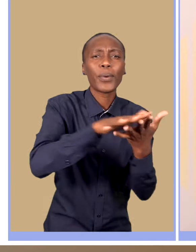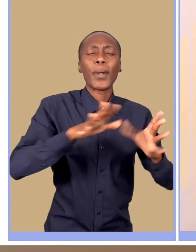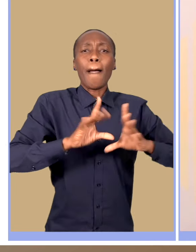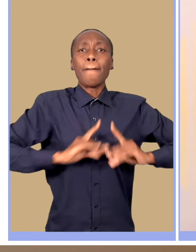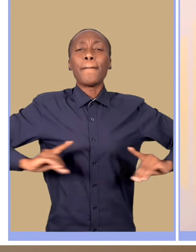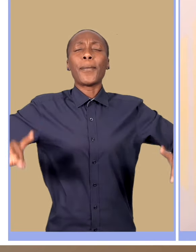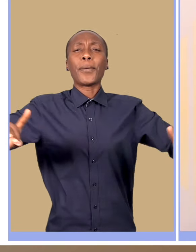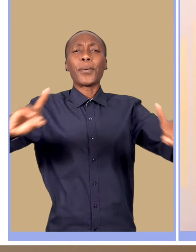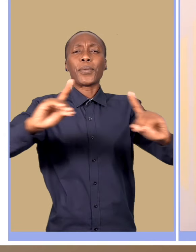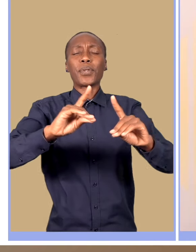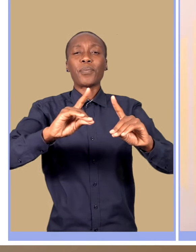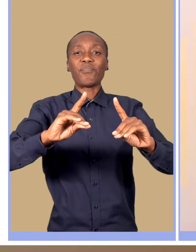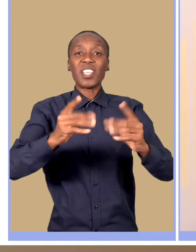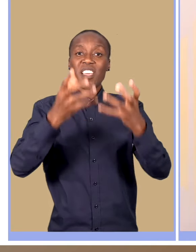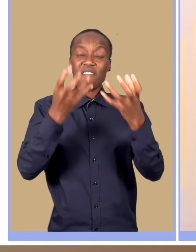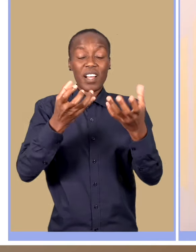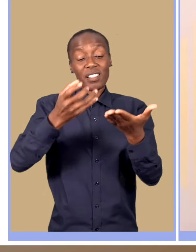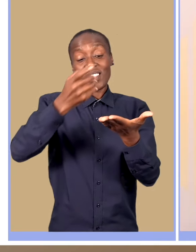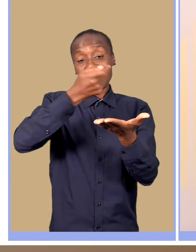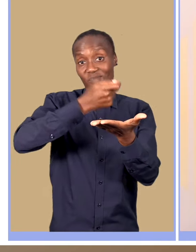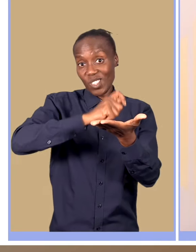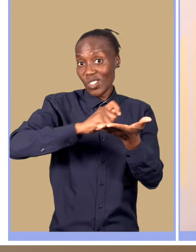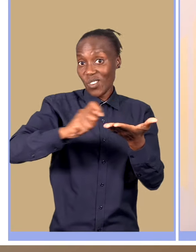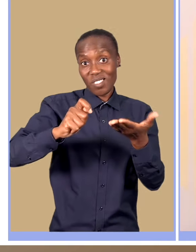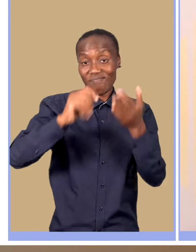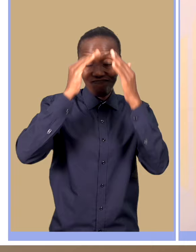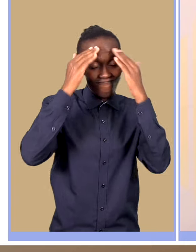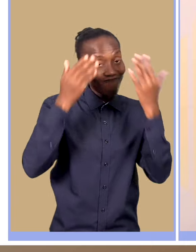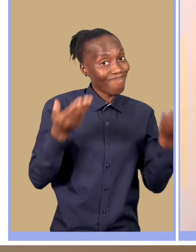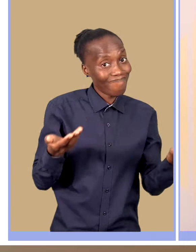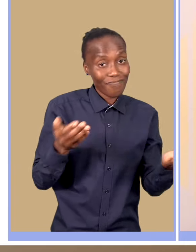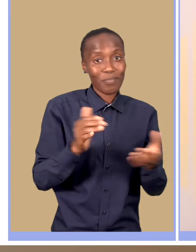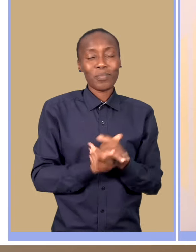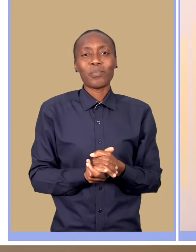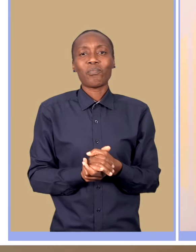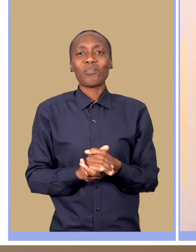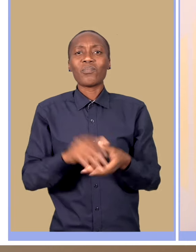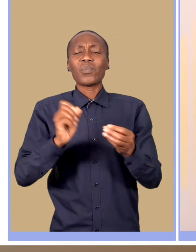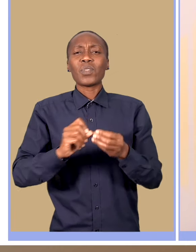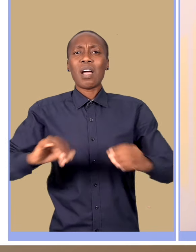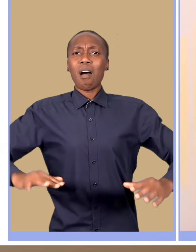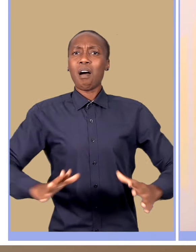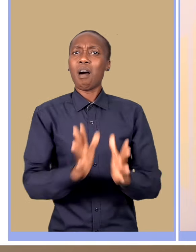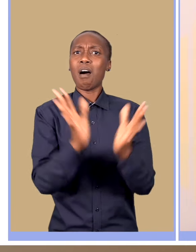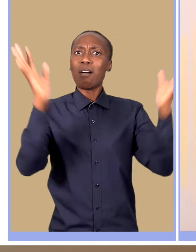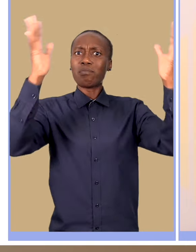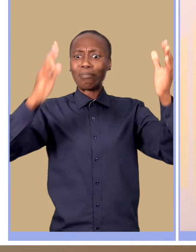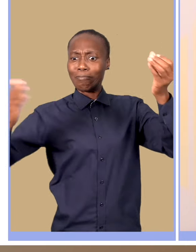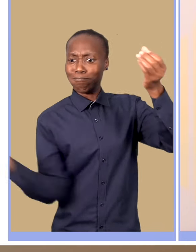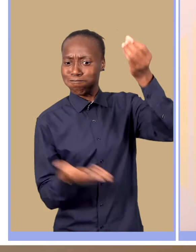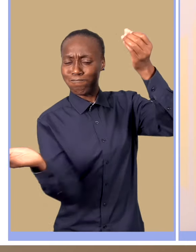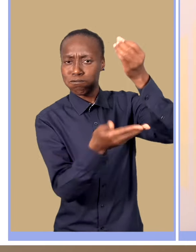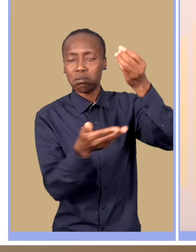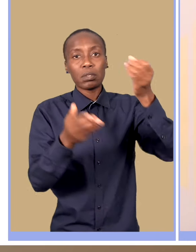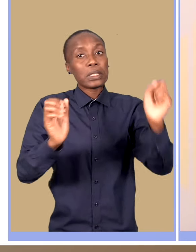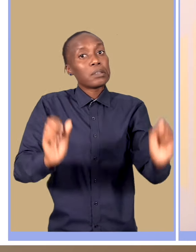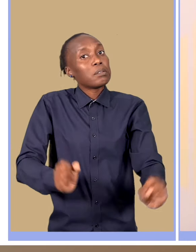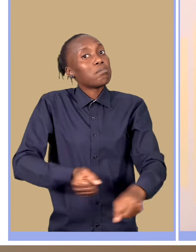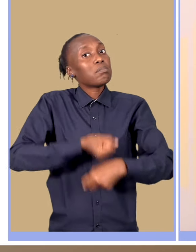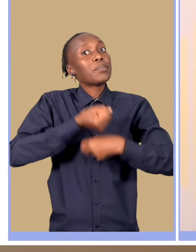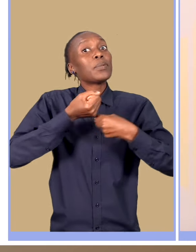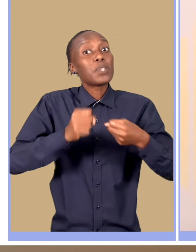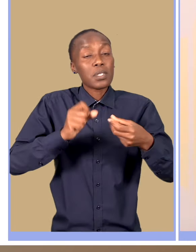das populações não escolarizadas. Bom, não corte as árvores de qualquer